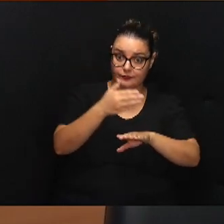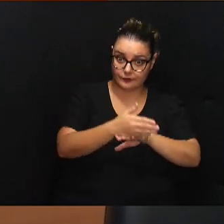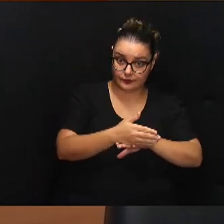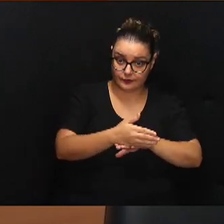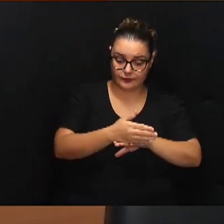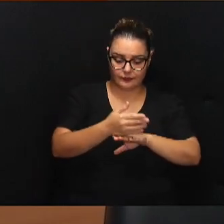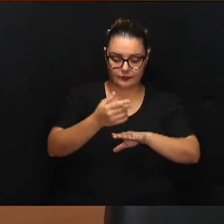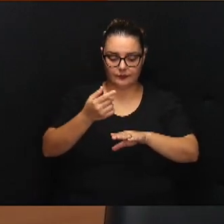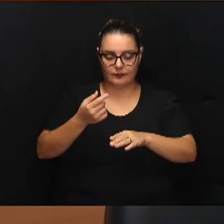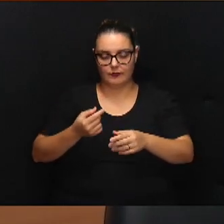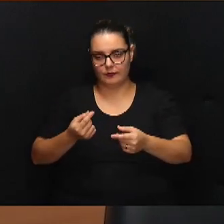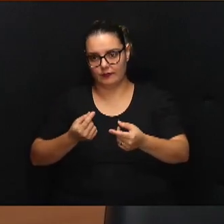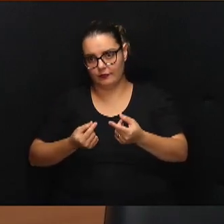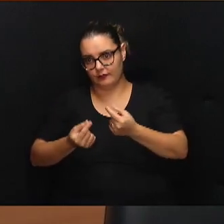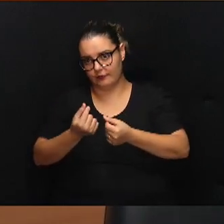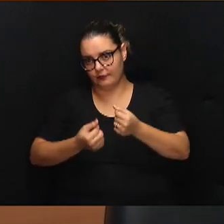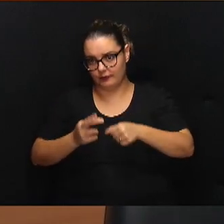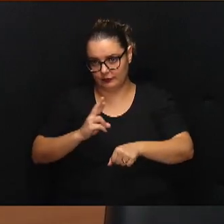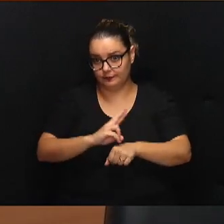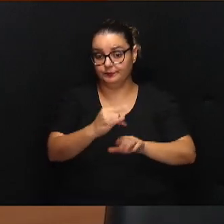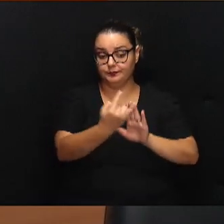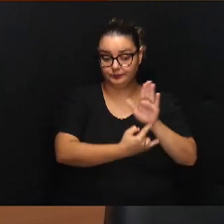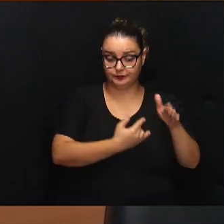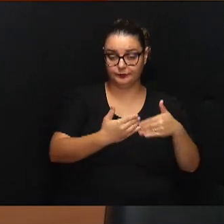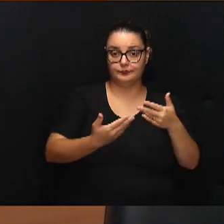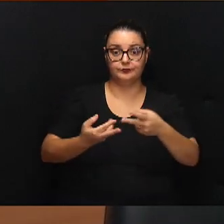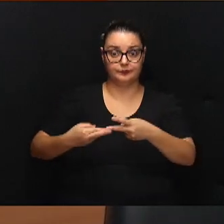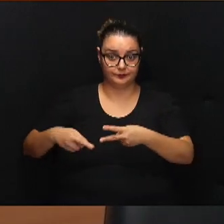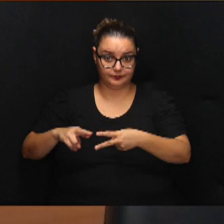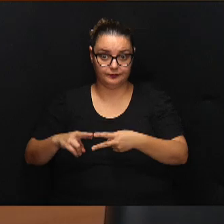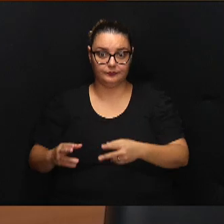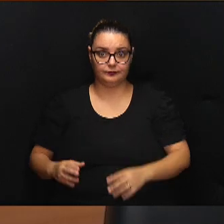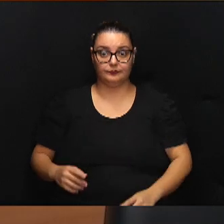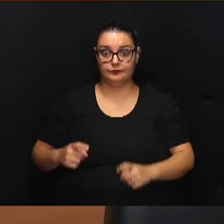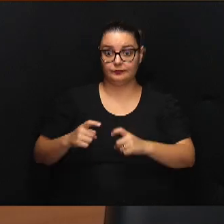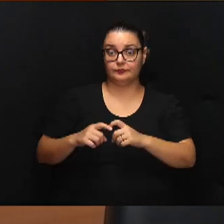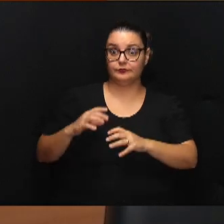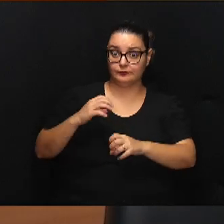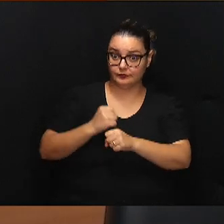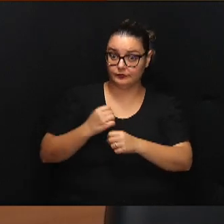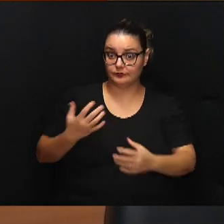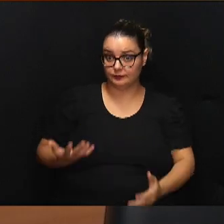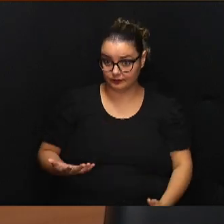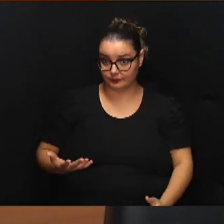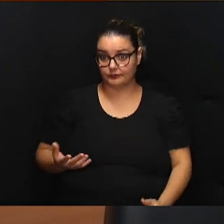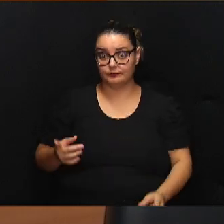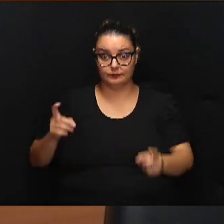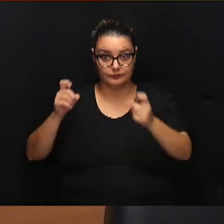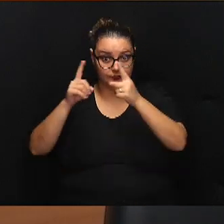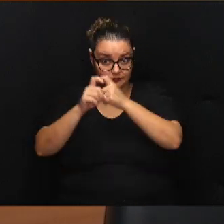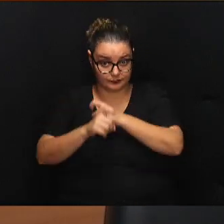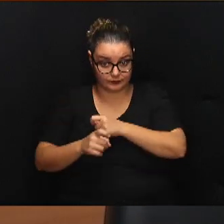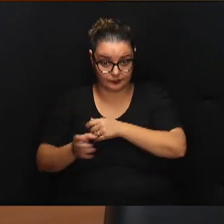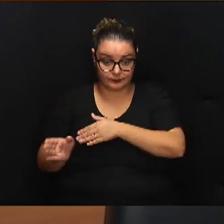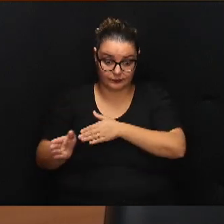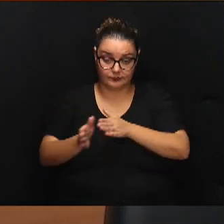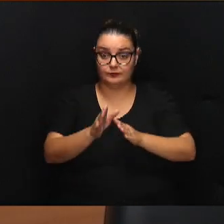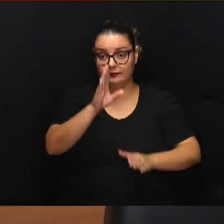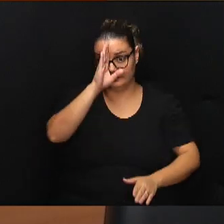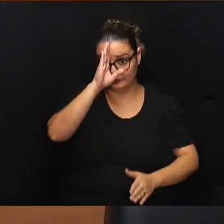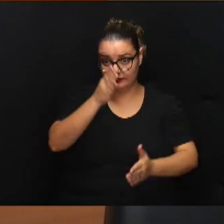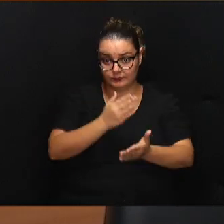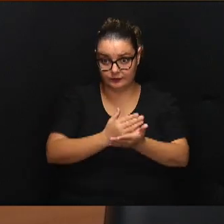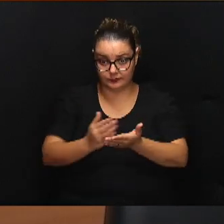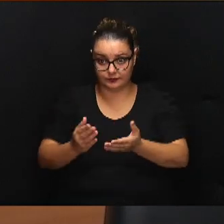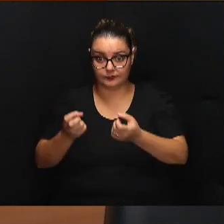os recursos, toda a burocracia, muitas vezes o clínico geral vai ter muita dificuldade de conduzir, principalmente no início,